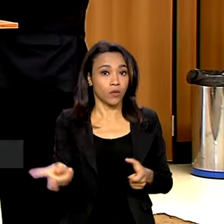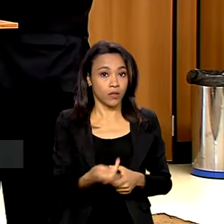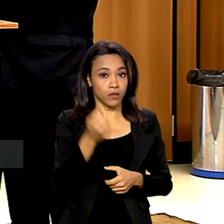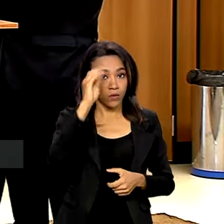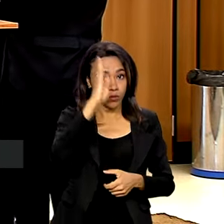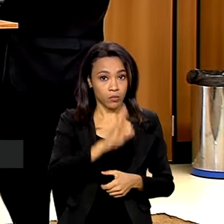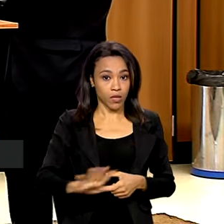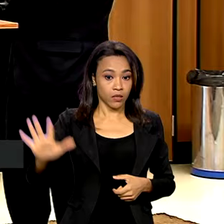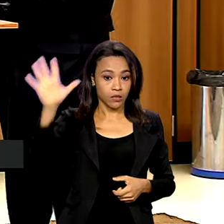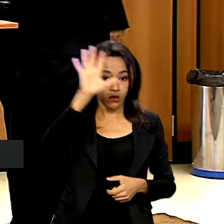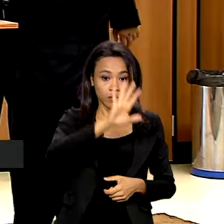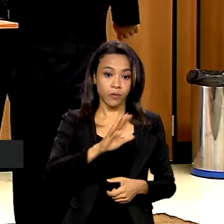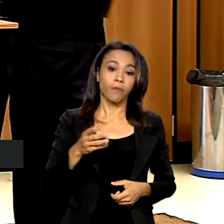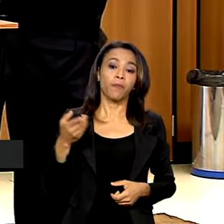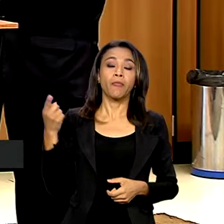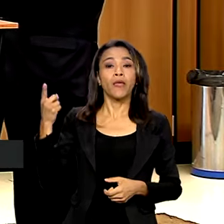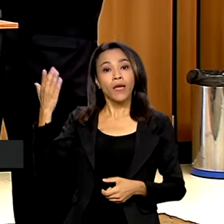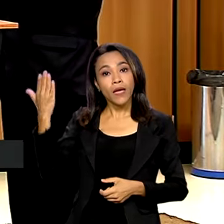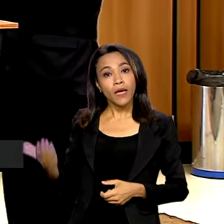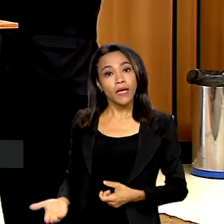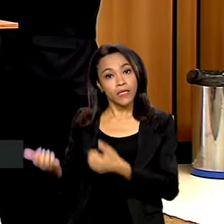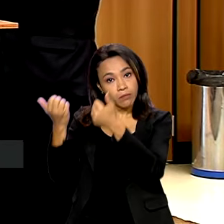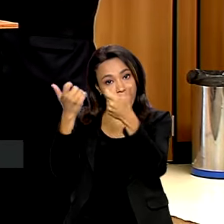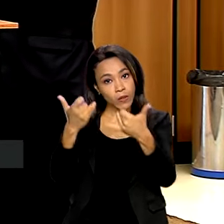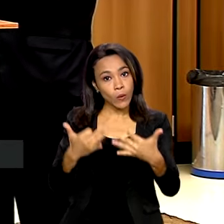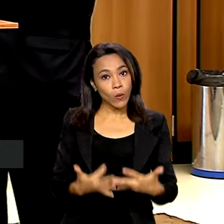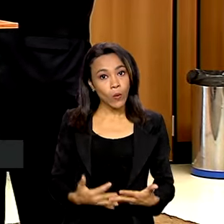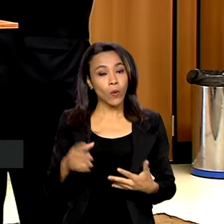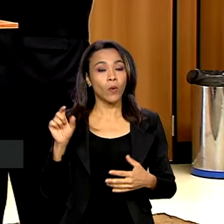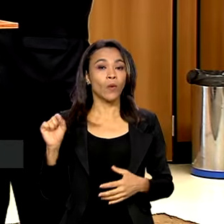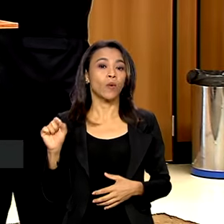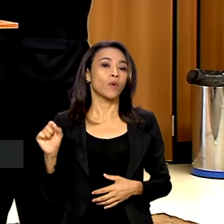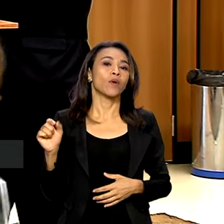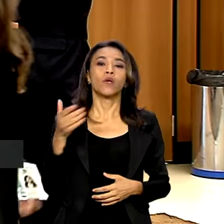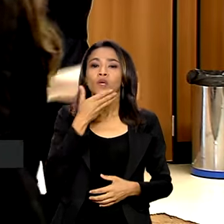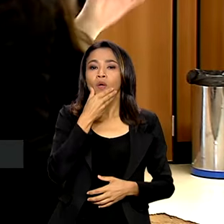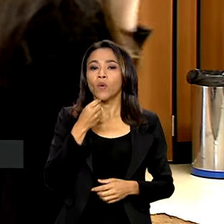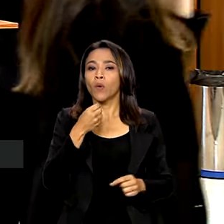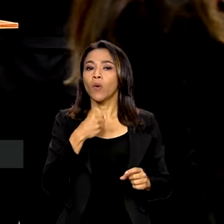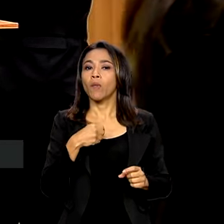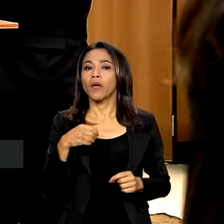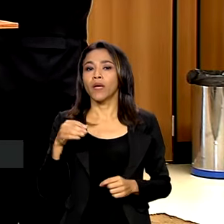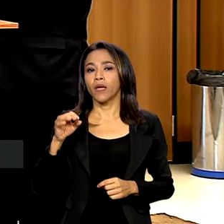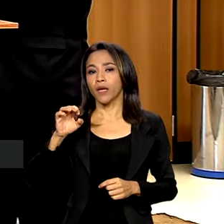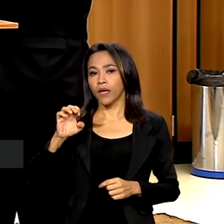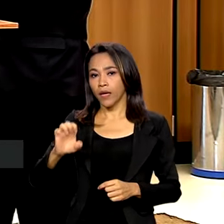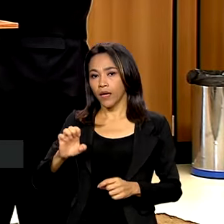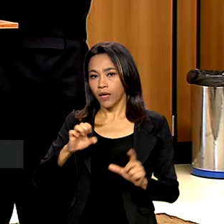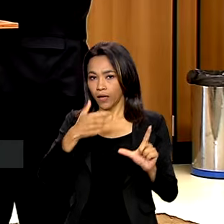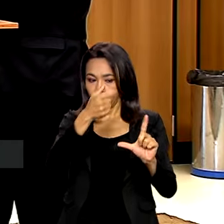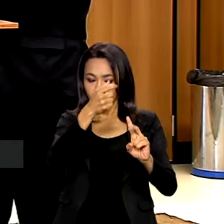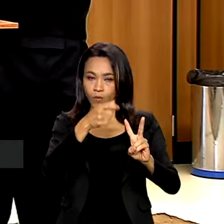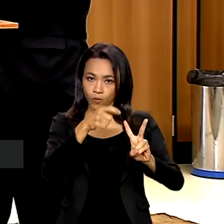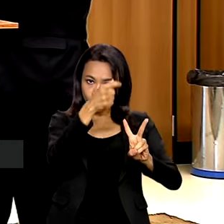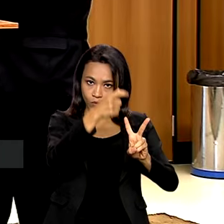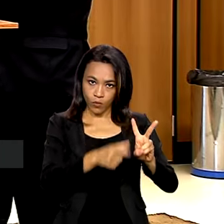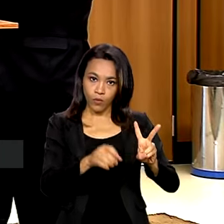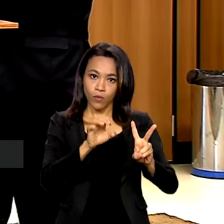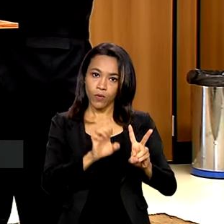ele disse que Elcio Queiroz fez uma delação premiada e